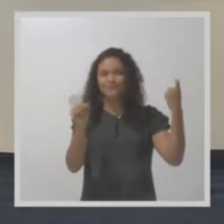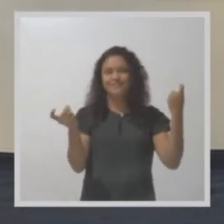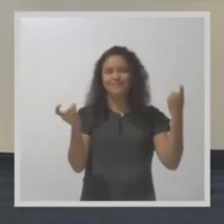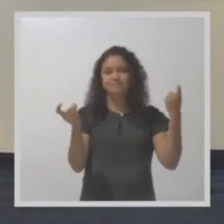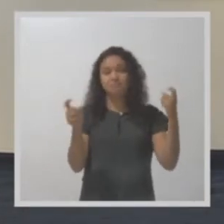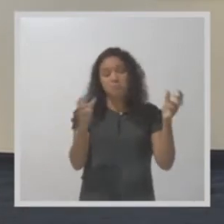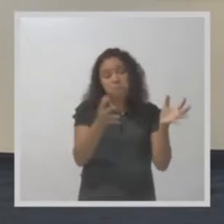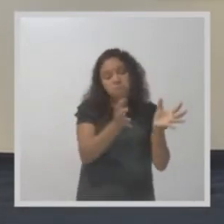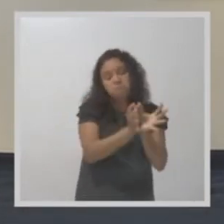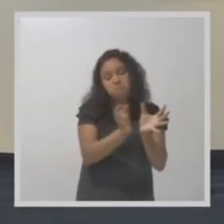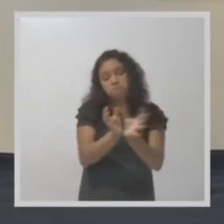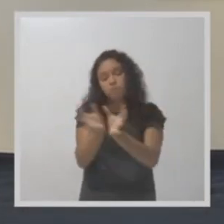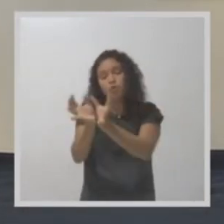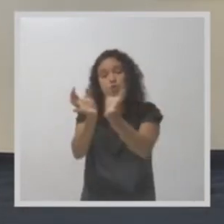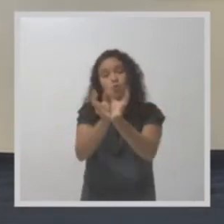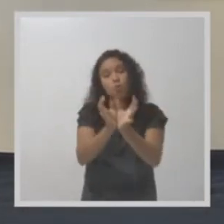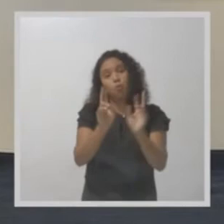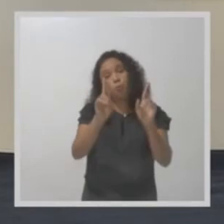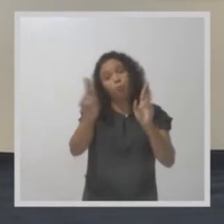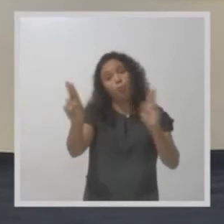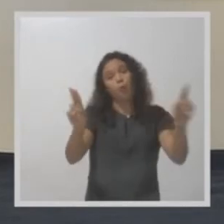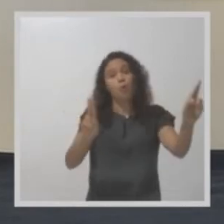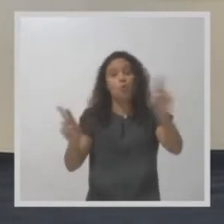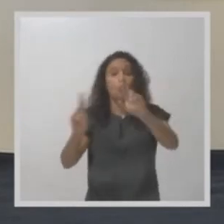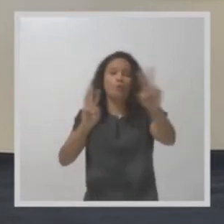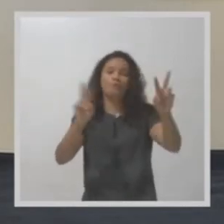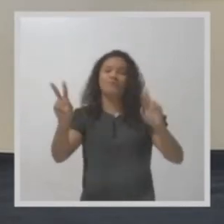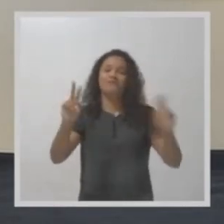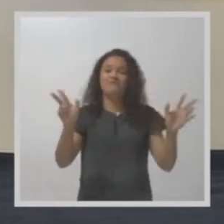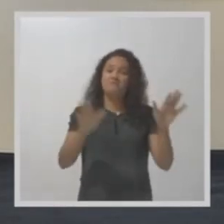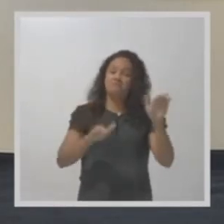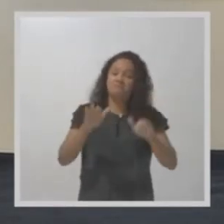é chamado de uma forma diferenciada.